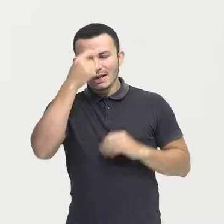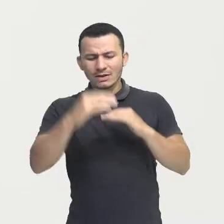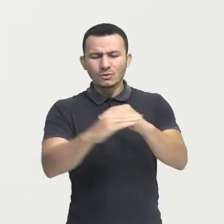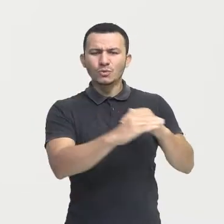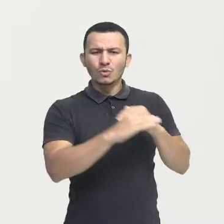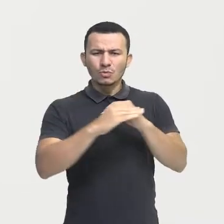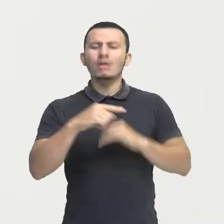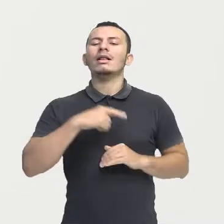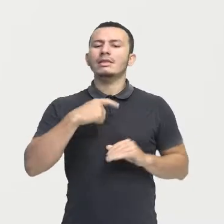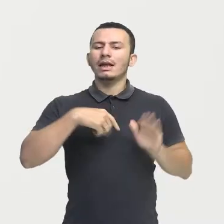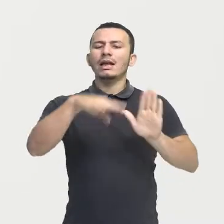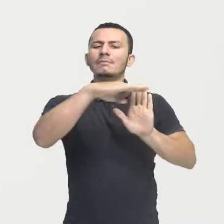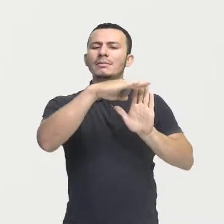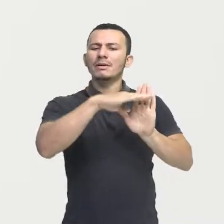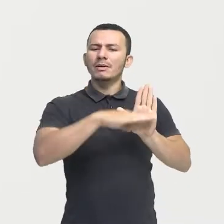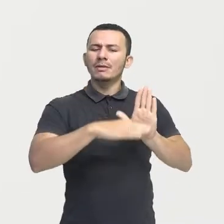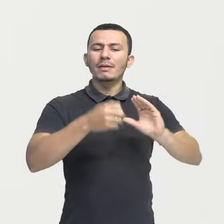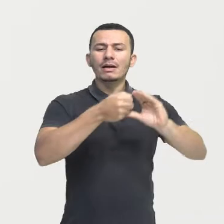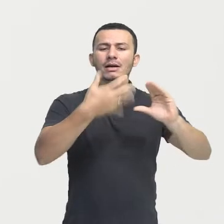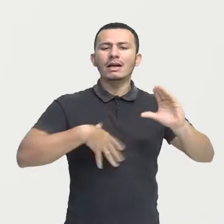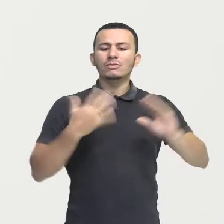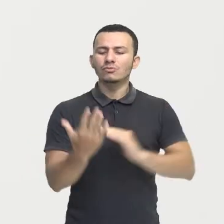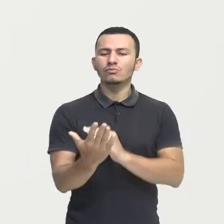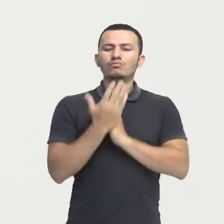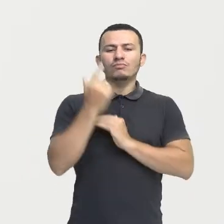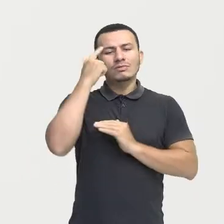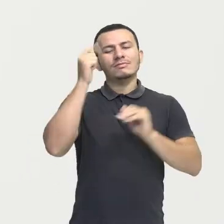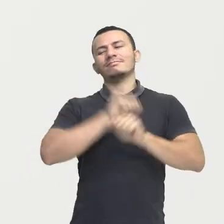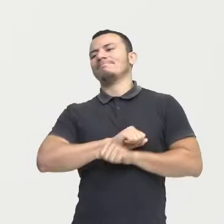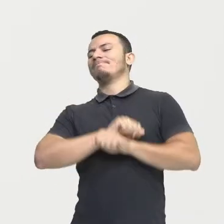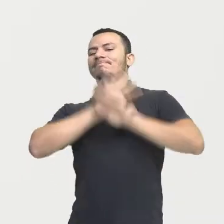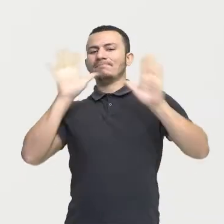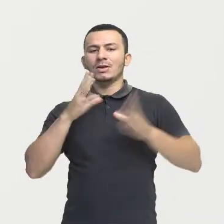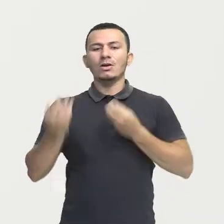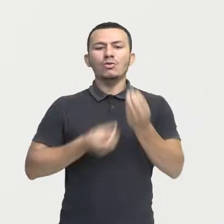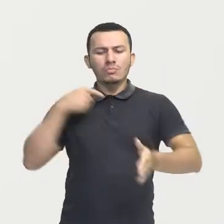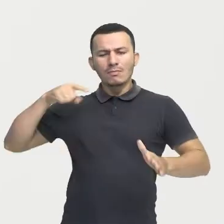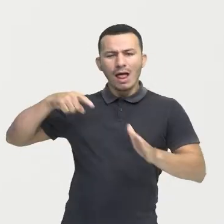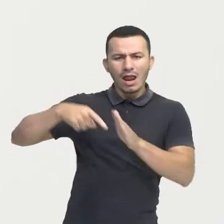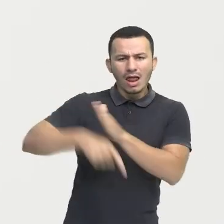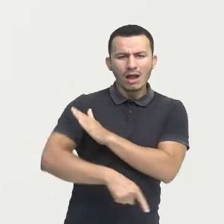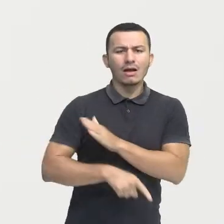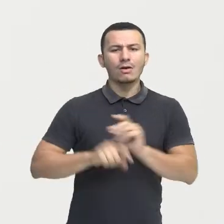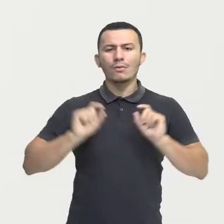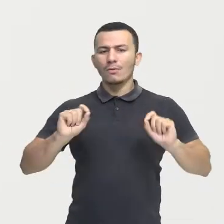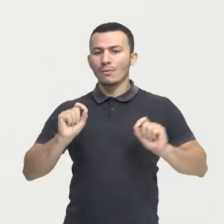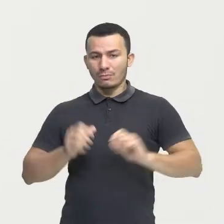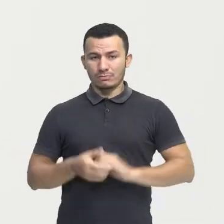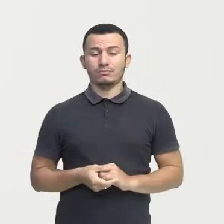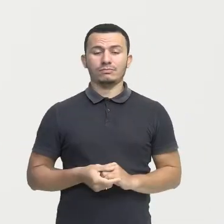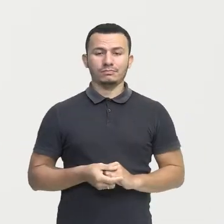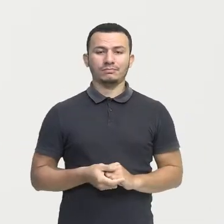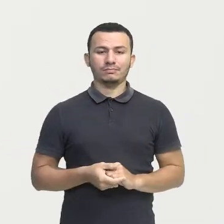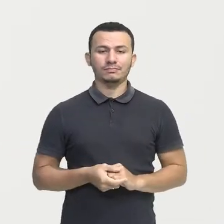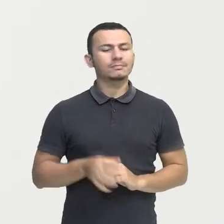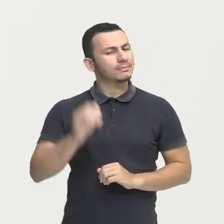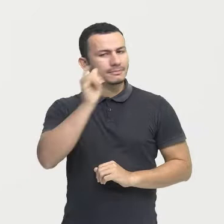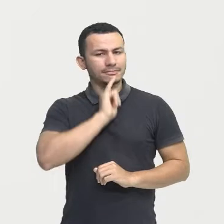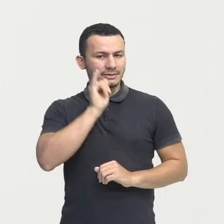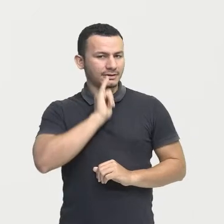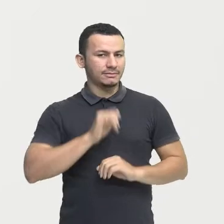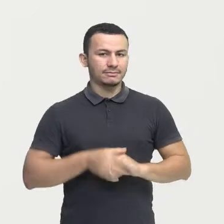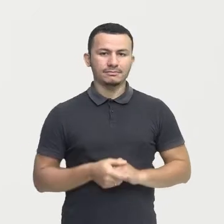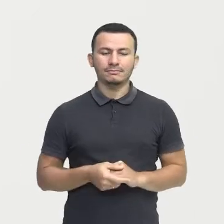tem algumas características que nos ajudam a compreender melhor, a fundo, o que se trata, né? Por